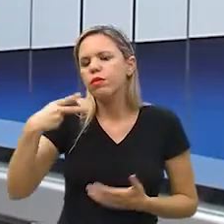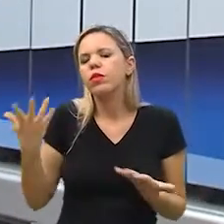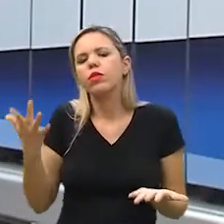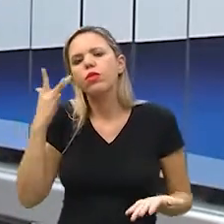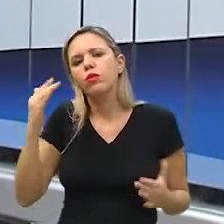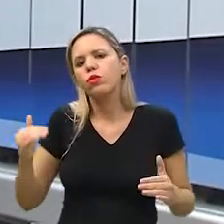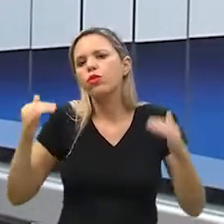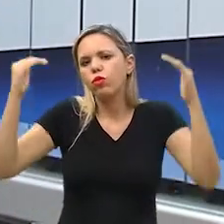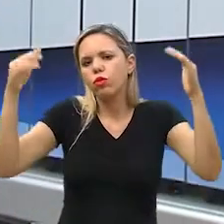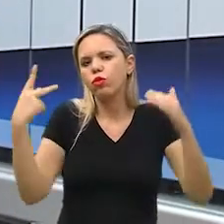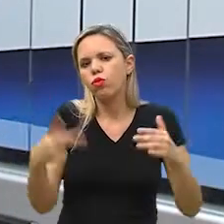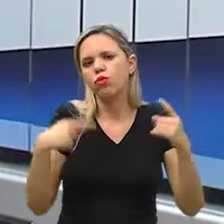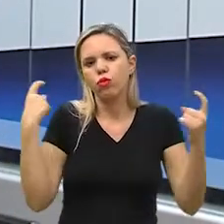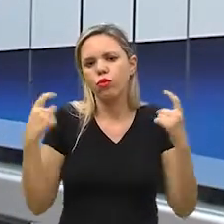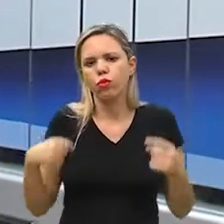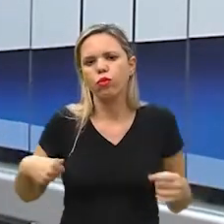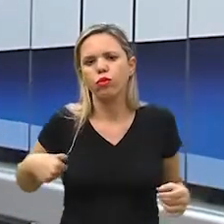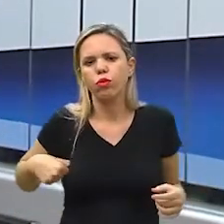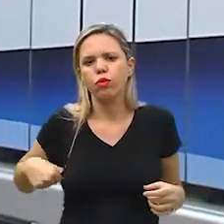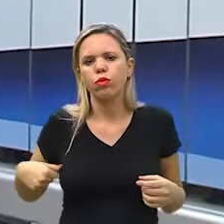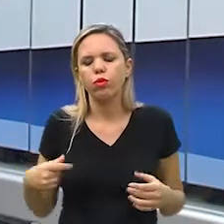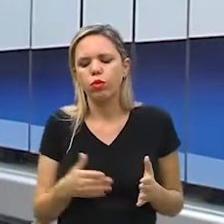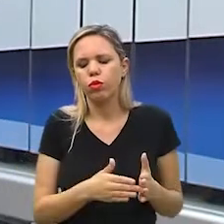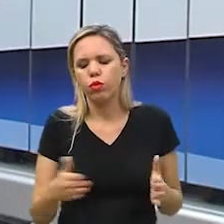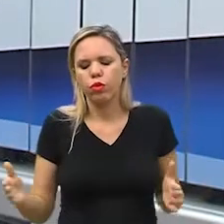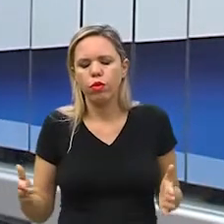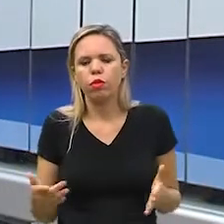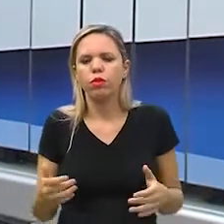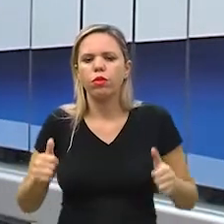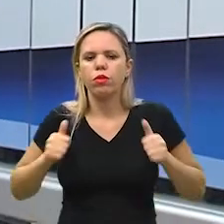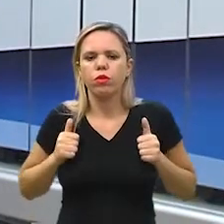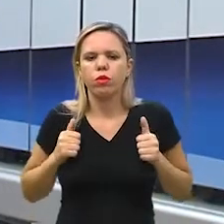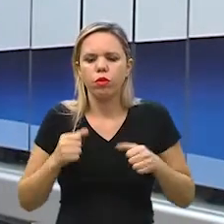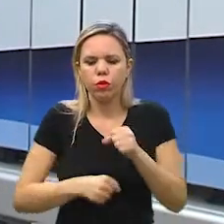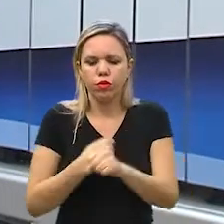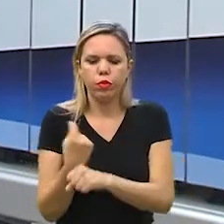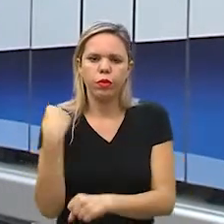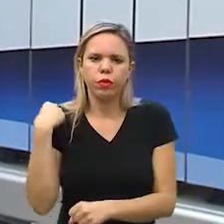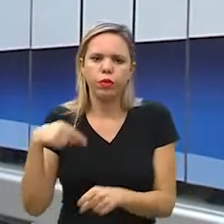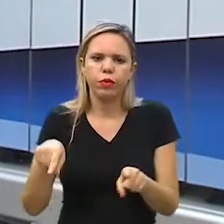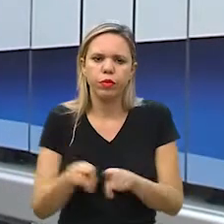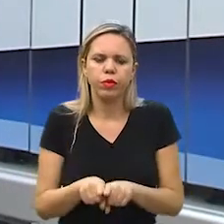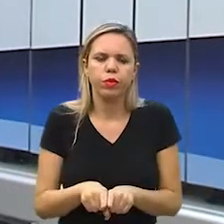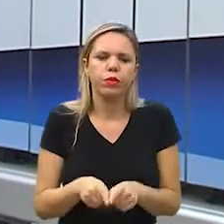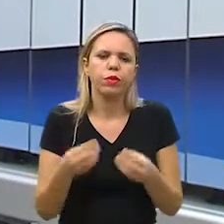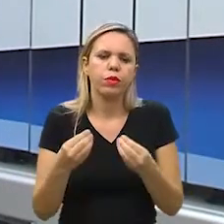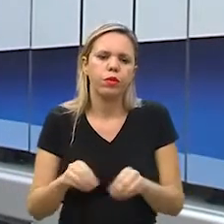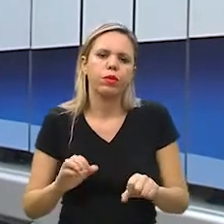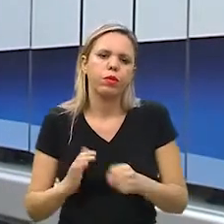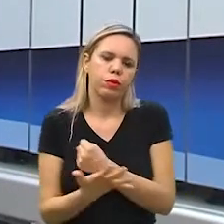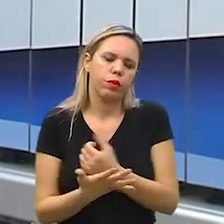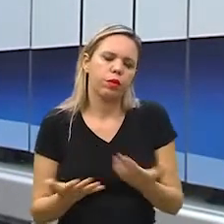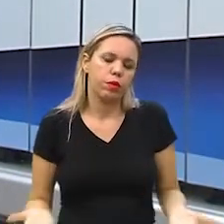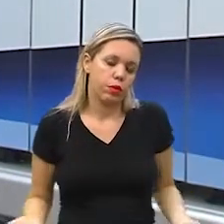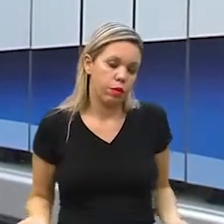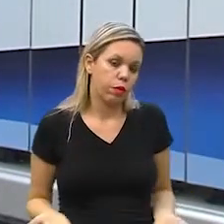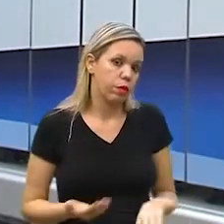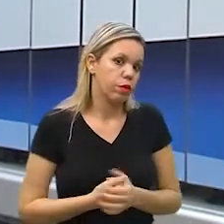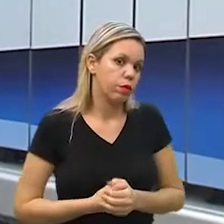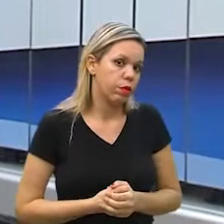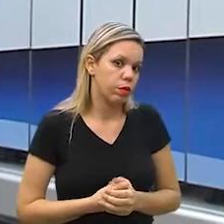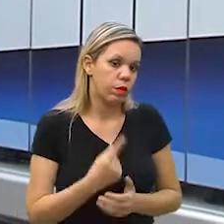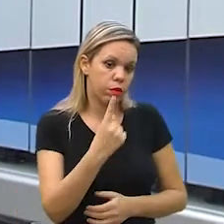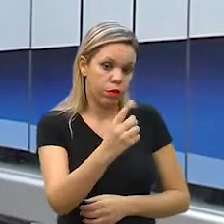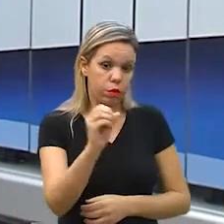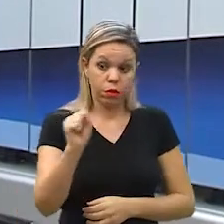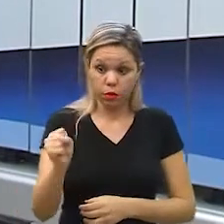é o tamanho da sua preocupação com este desemprego no ano passado, também, né, impactado pela pandemia, mas